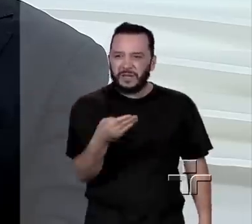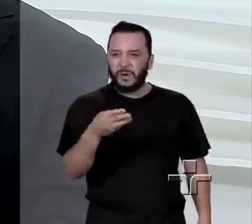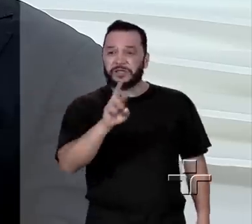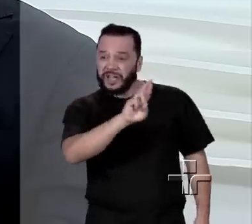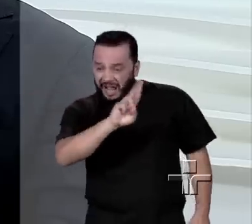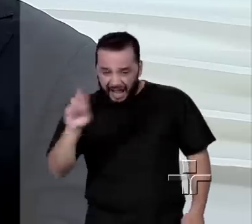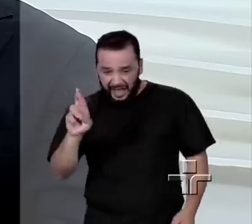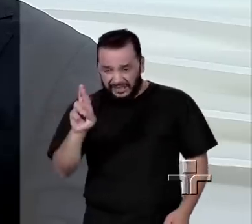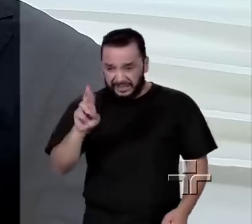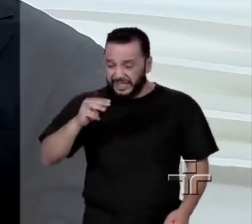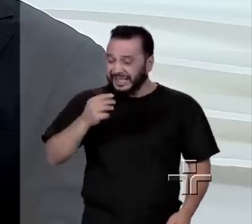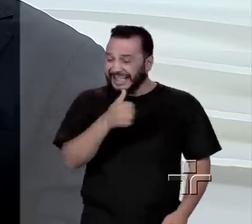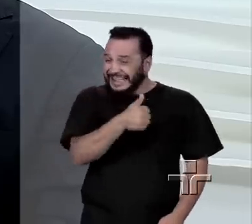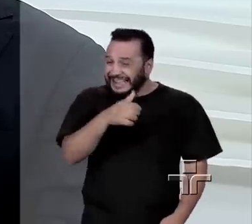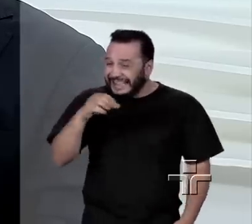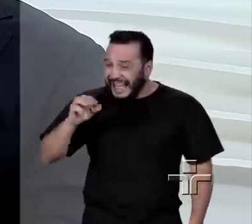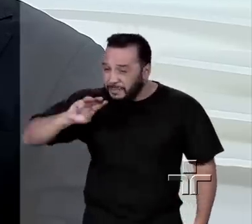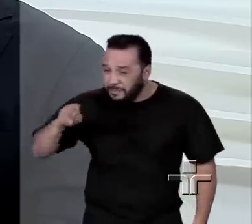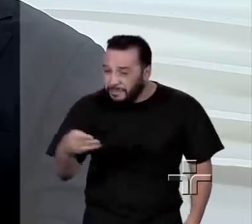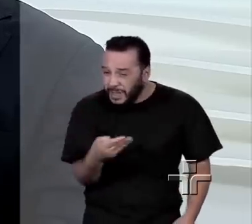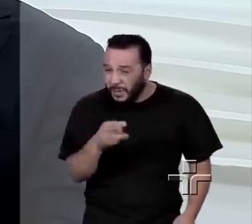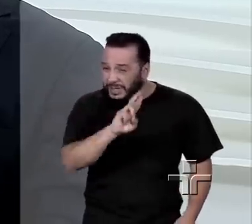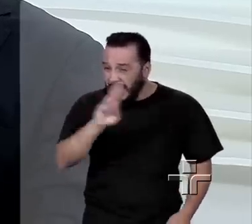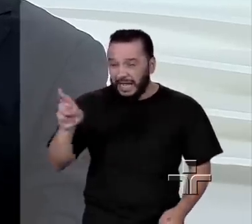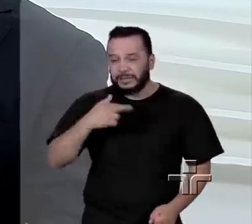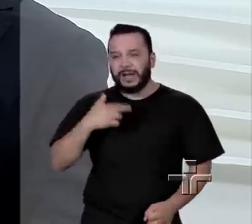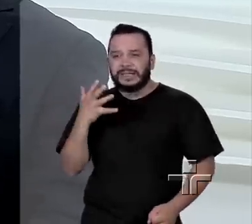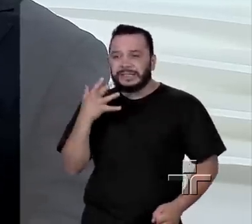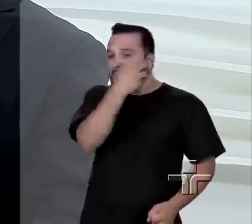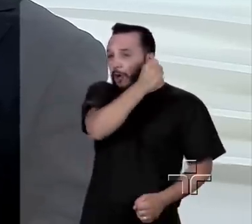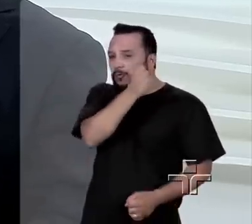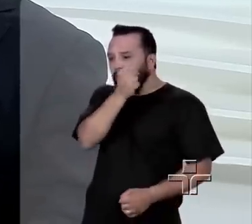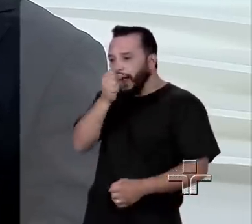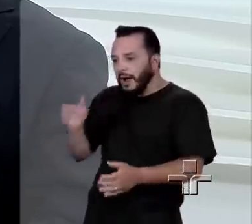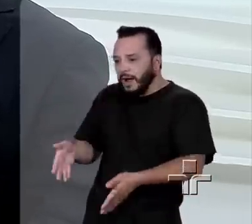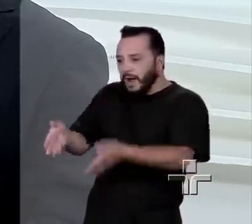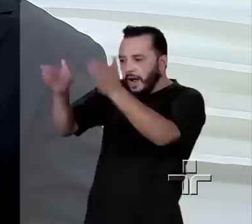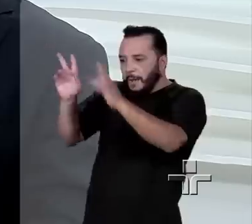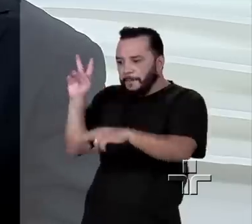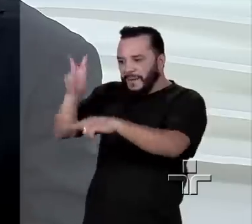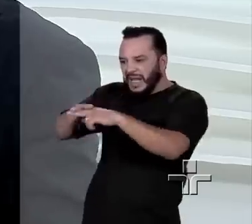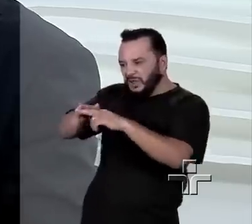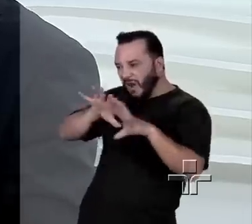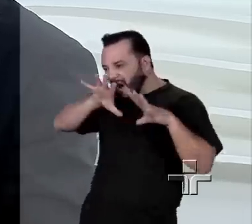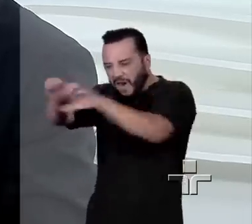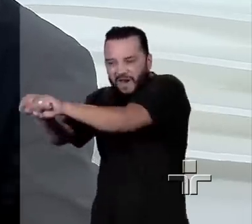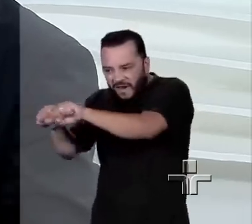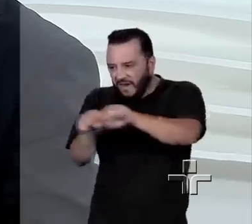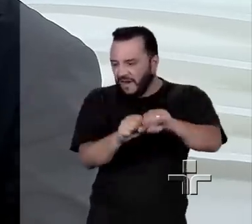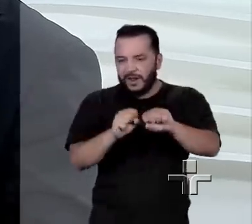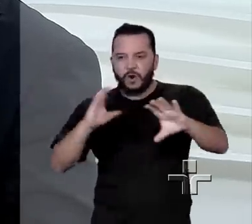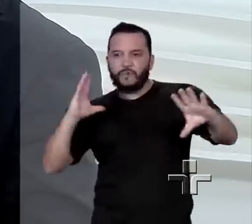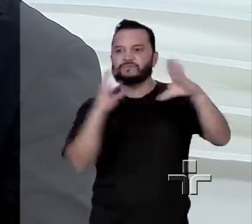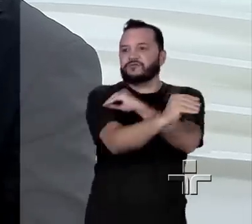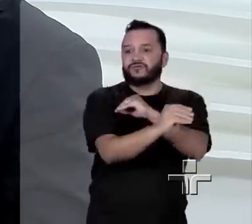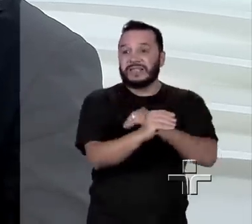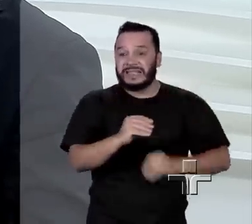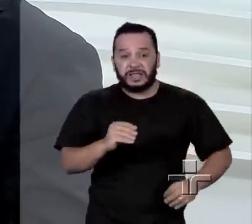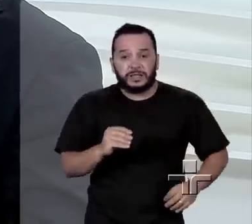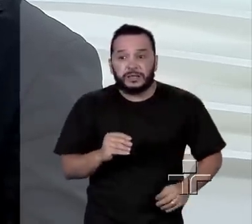de resgate de lideranças em Presidente Venceslau. Então, isso tem que ser um objeto e será